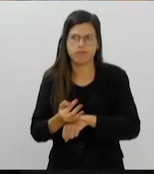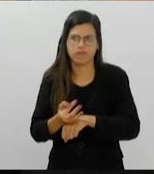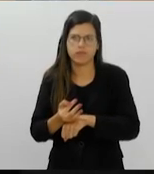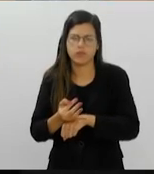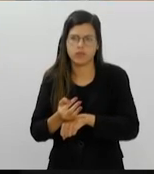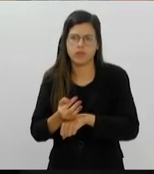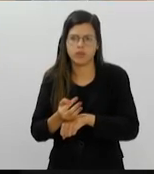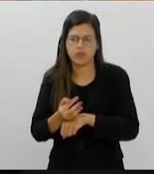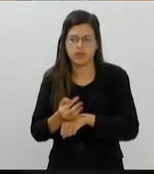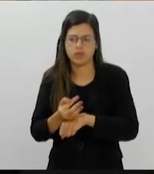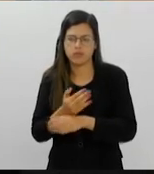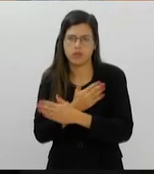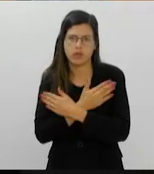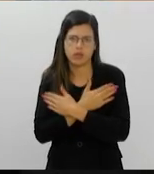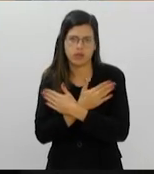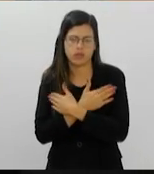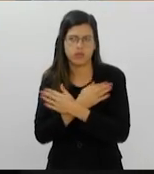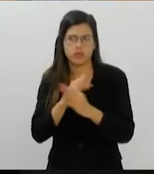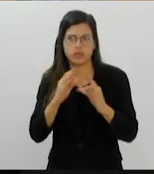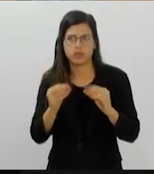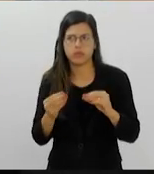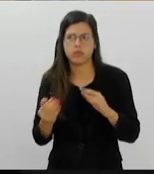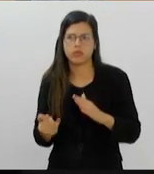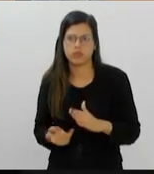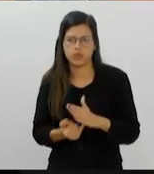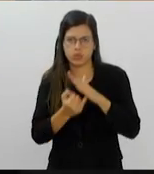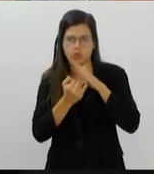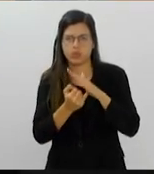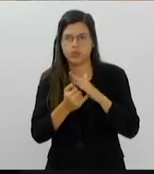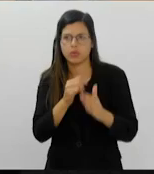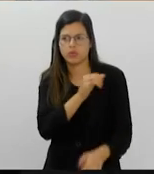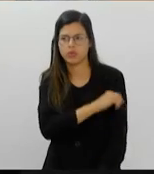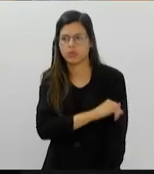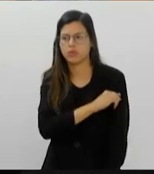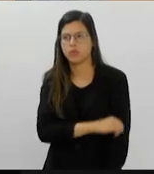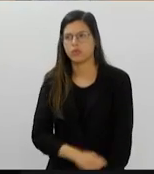estabelecido por todas as instituições no Rio de Janeiro.